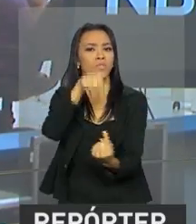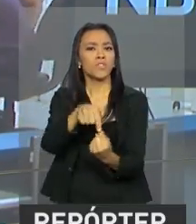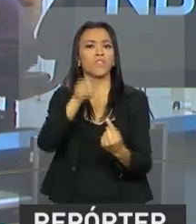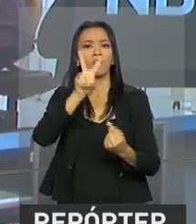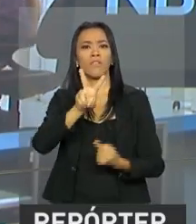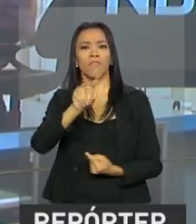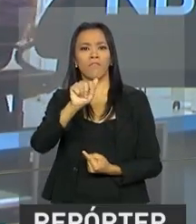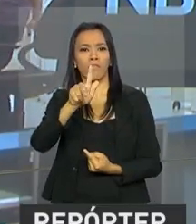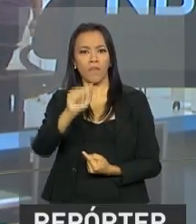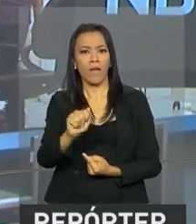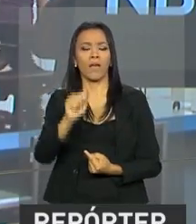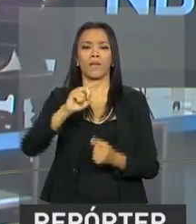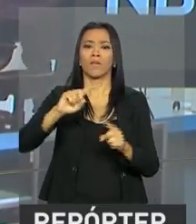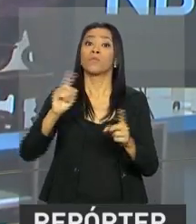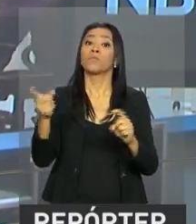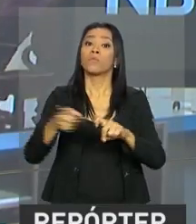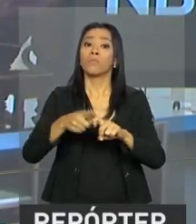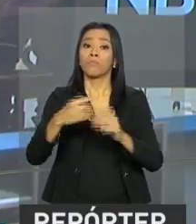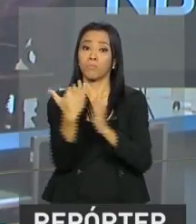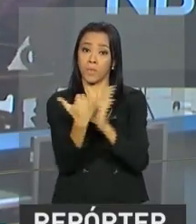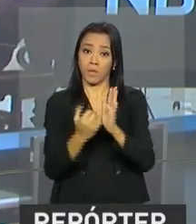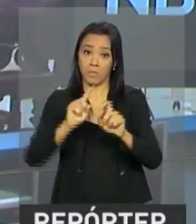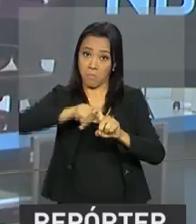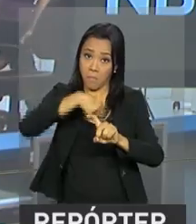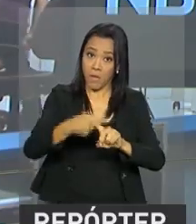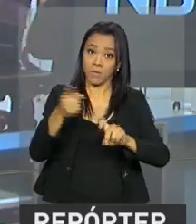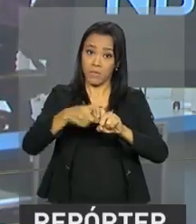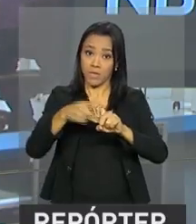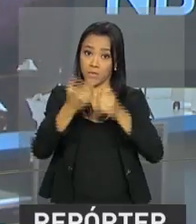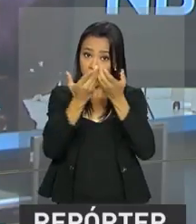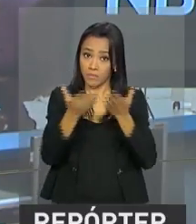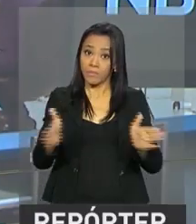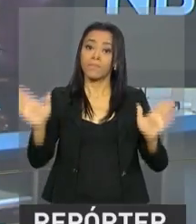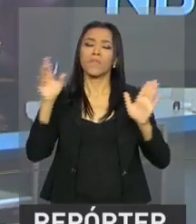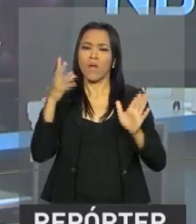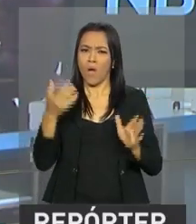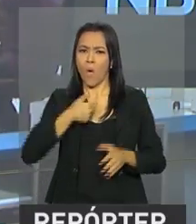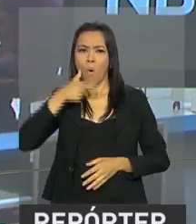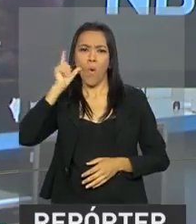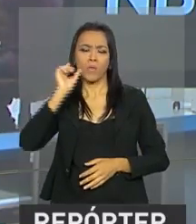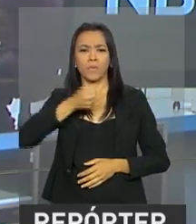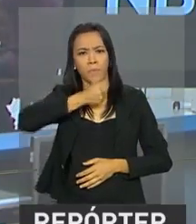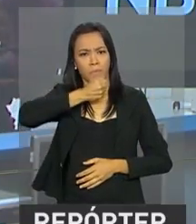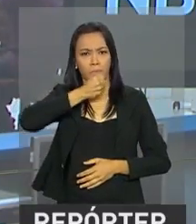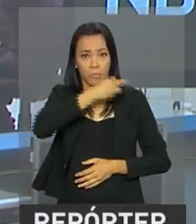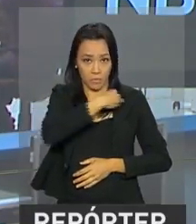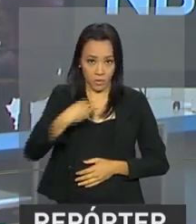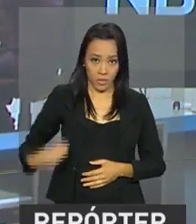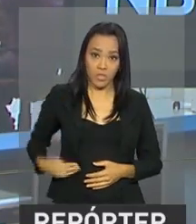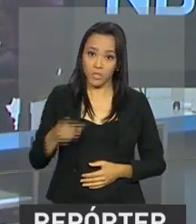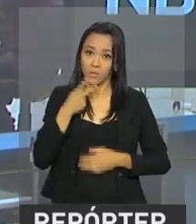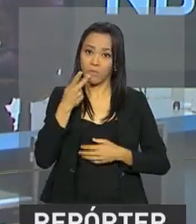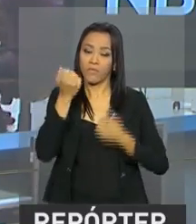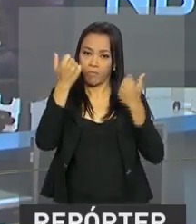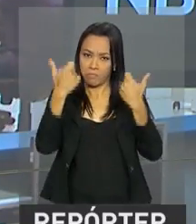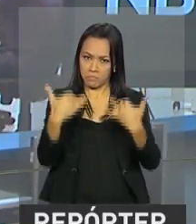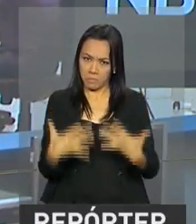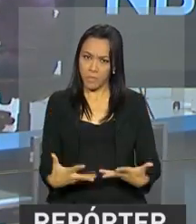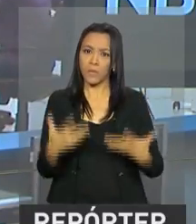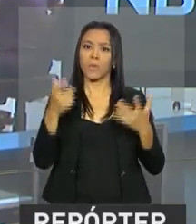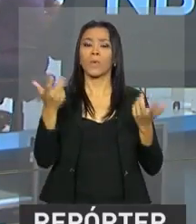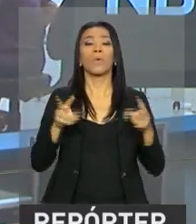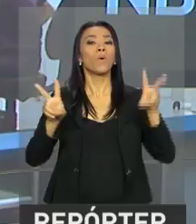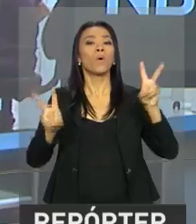Médicos. O ministro Ricardo Barros falou sobre o assunto em entrevista ao vivo ontem à noite na Voz do Brasil.